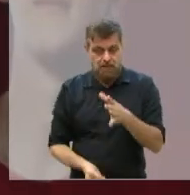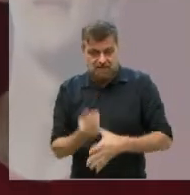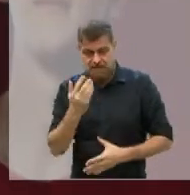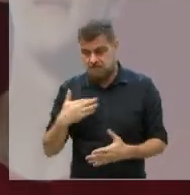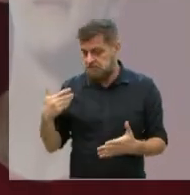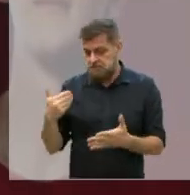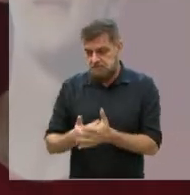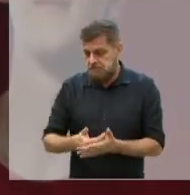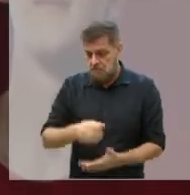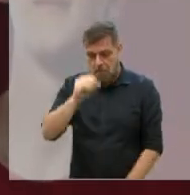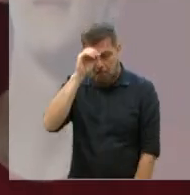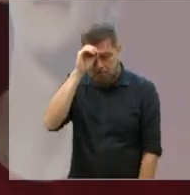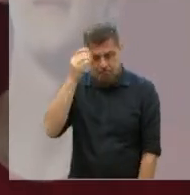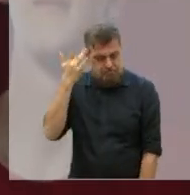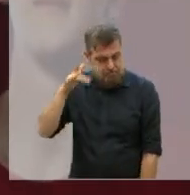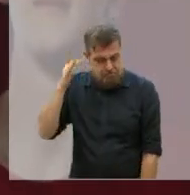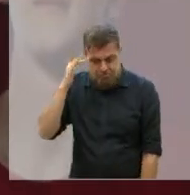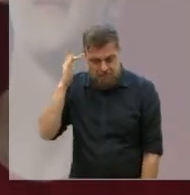não era muito